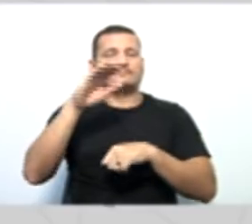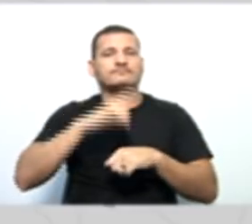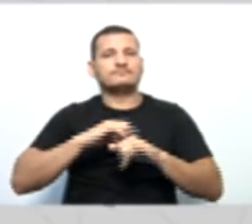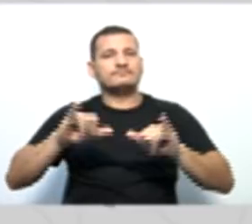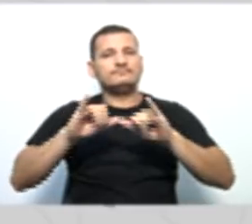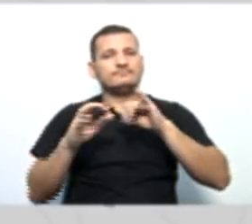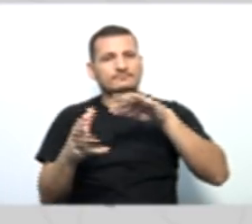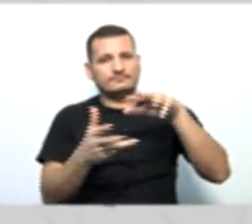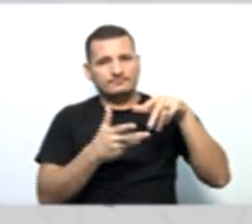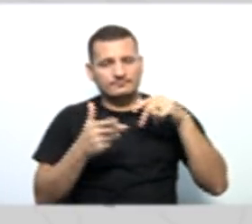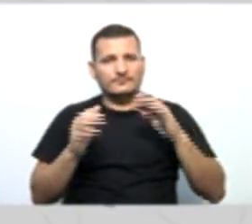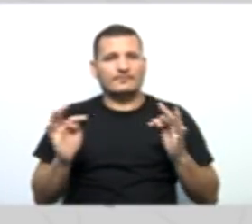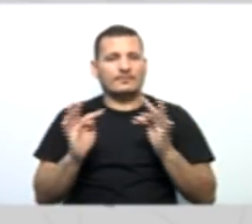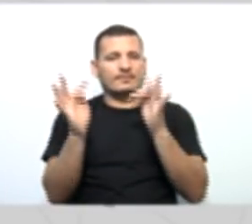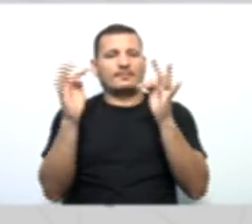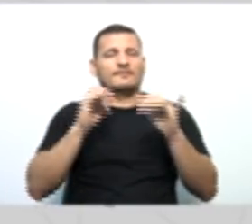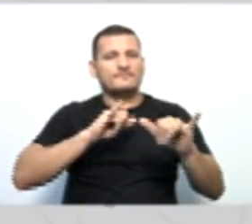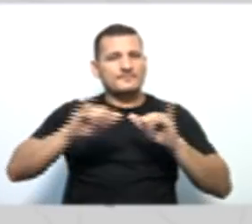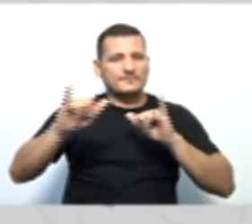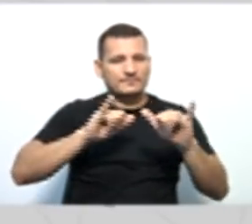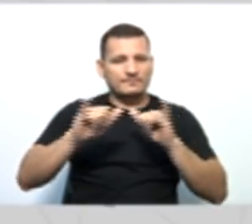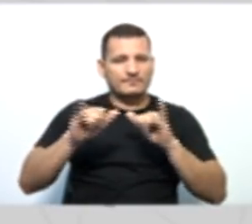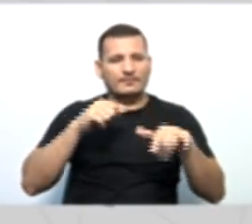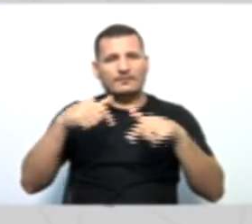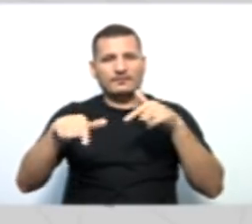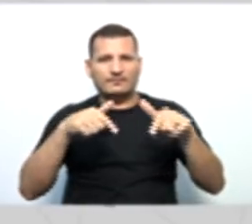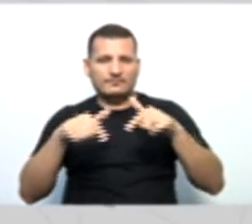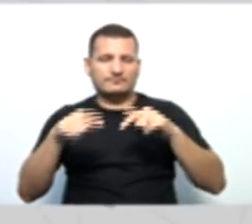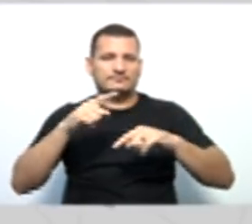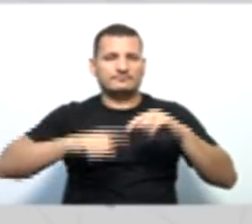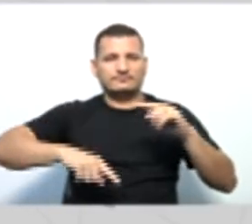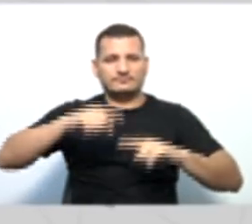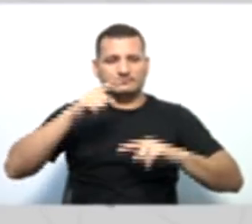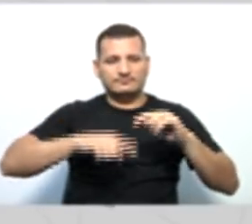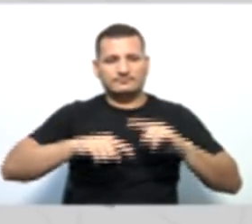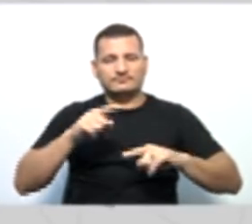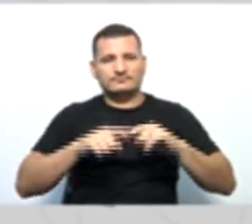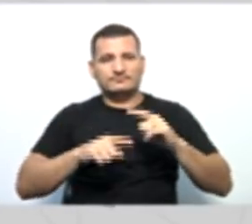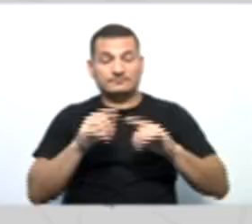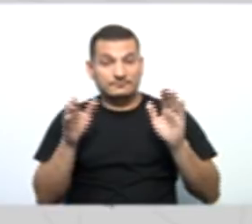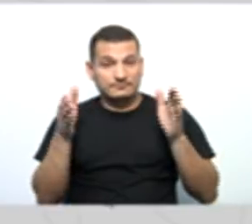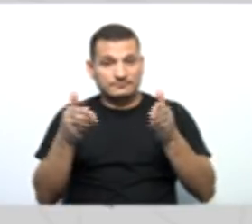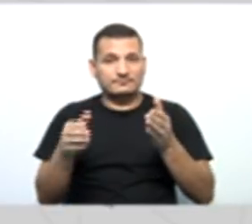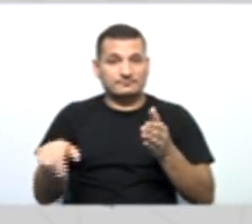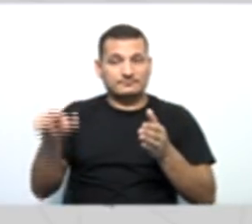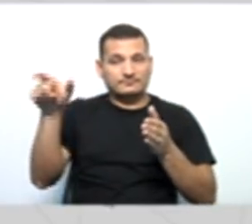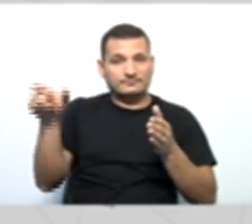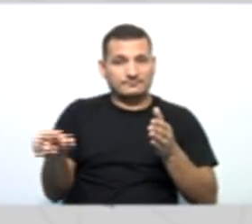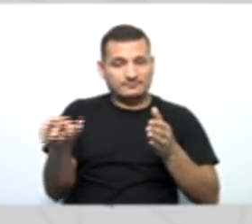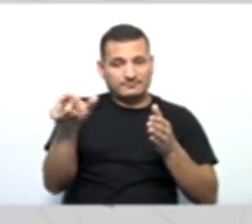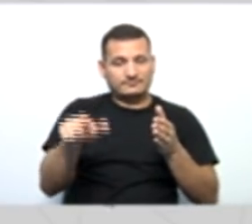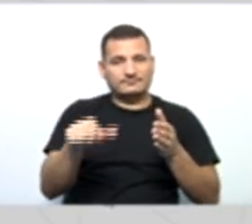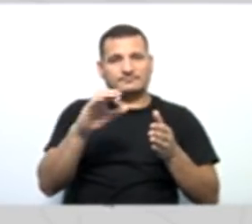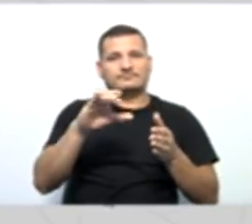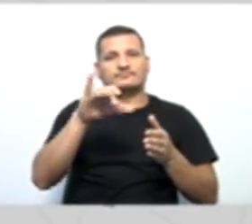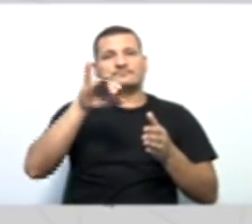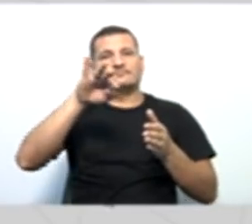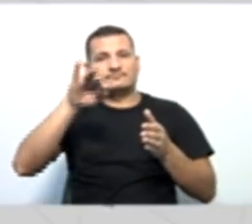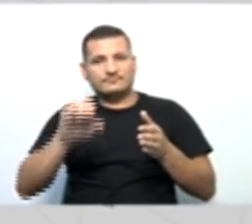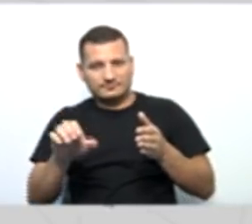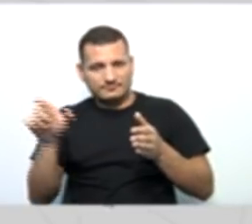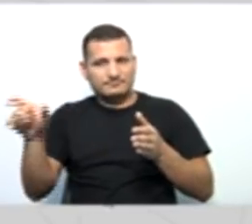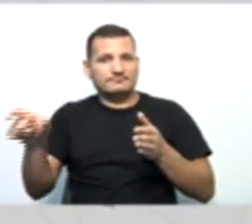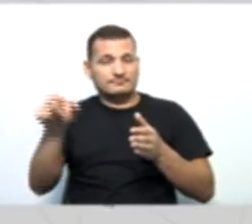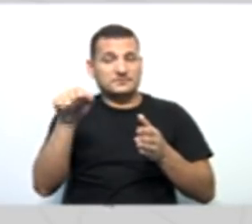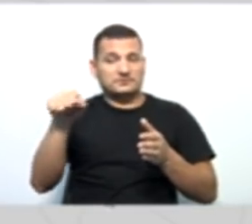globalização, a tecnologia, a informação, o serviço, o produto. O foco no cliente, né? O cliente tem realmente